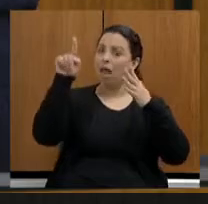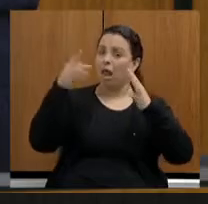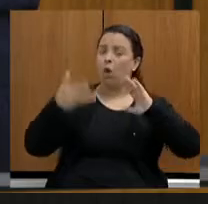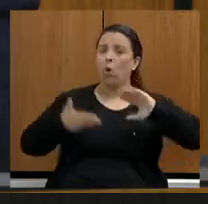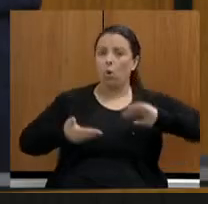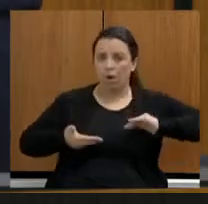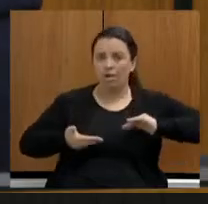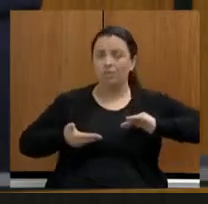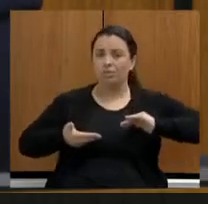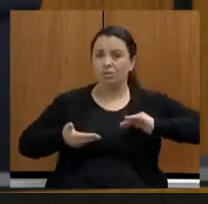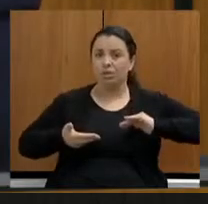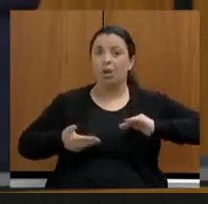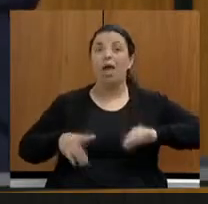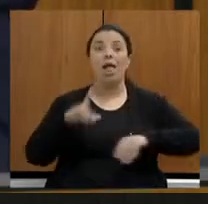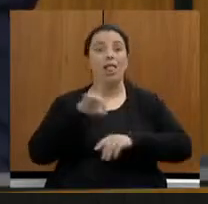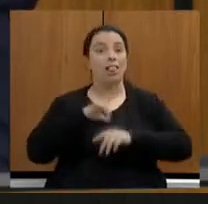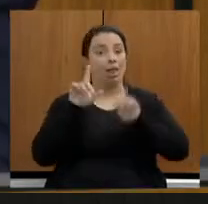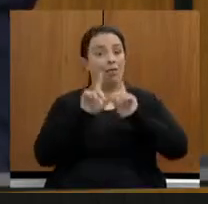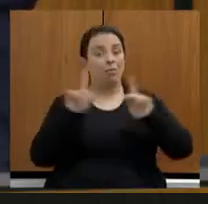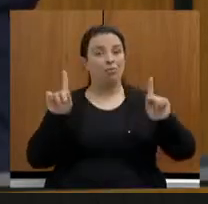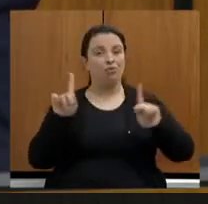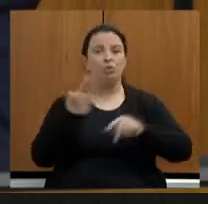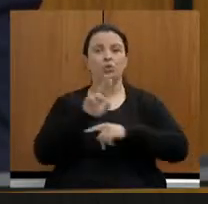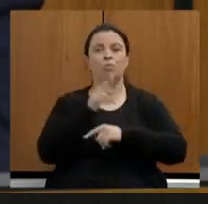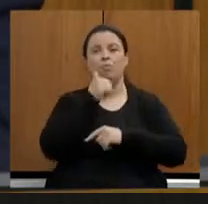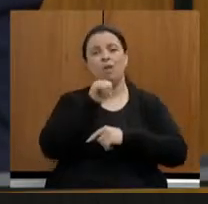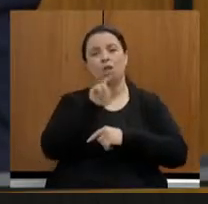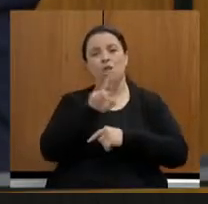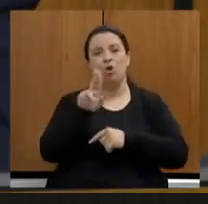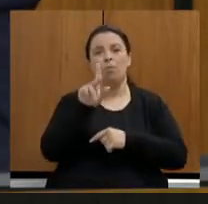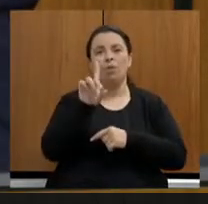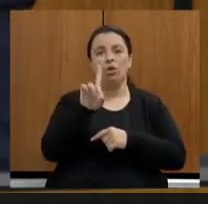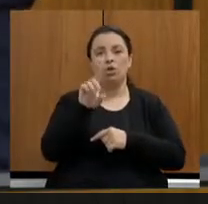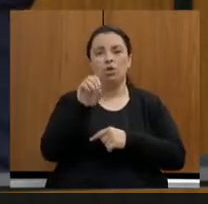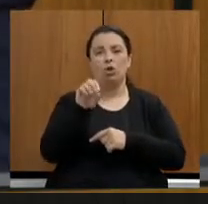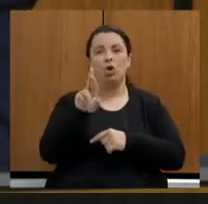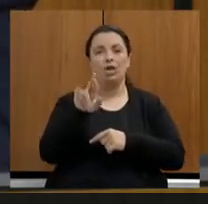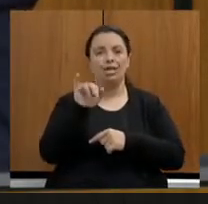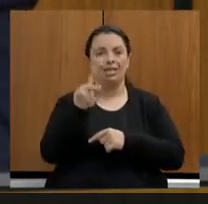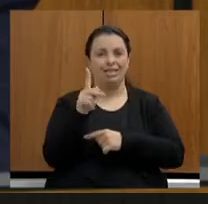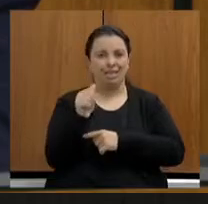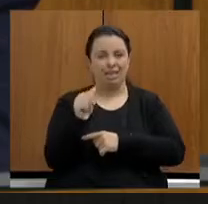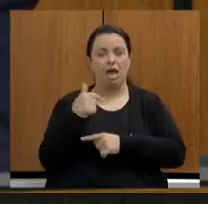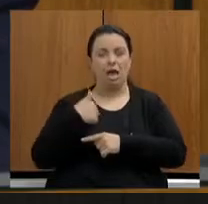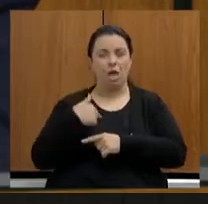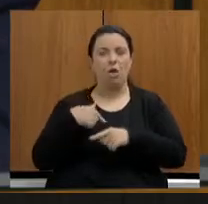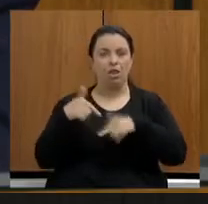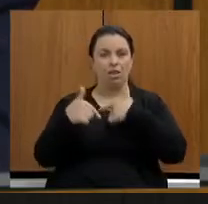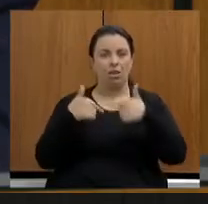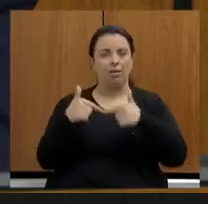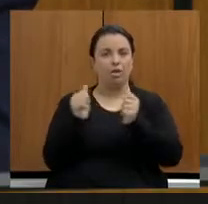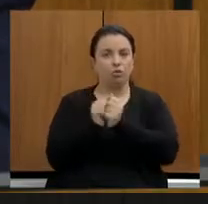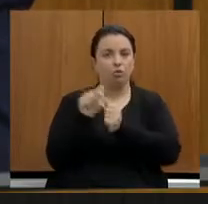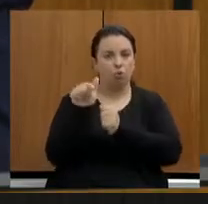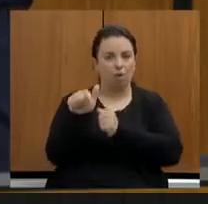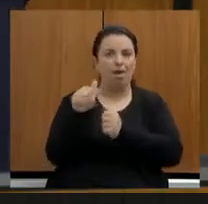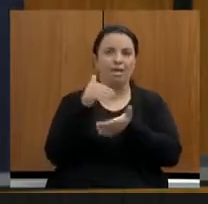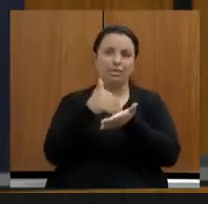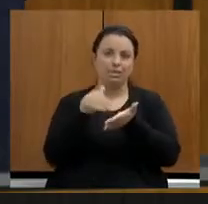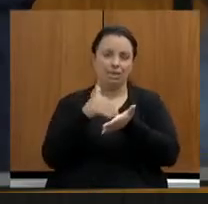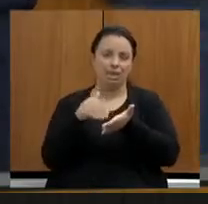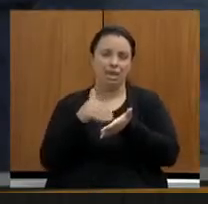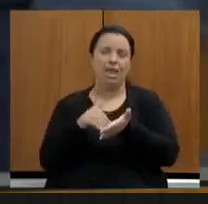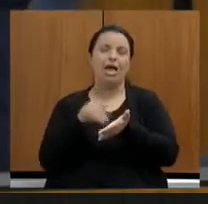educação é Diga ao portão a oportunidade de trabalhar com ela é enquanto a Secretária do